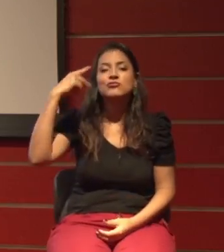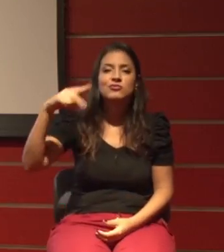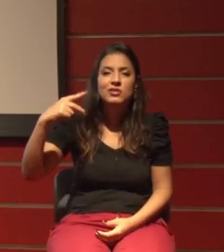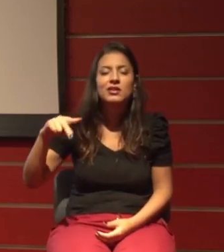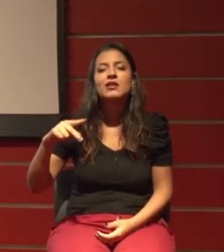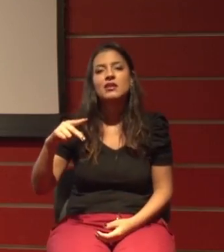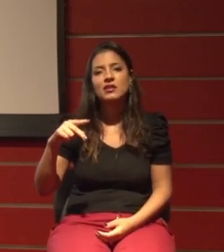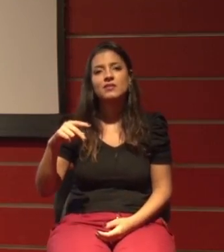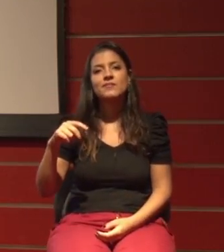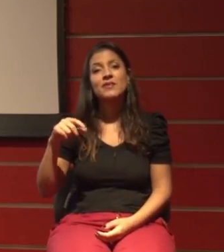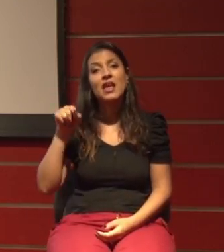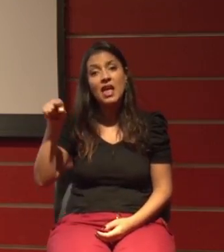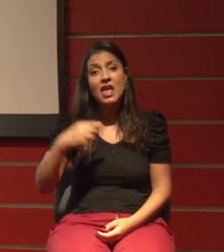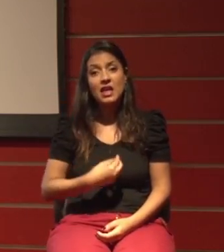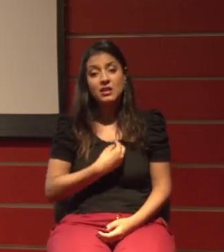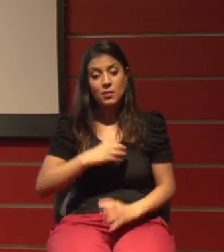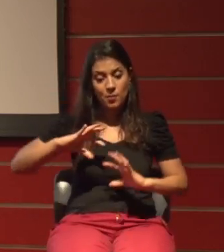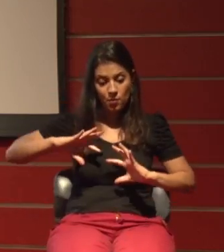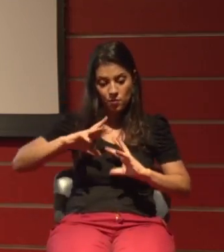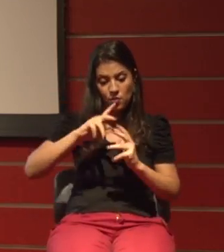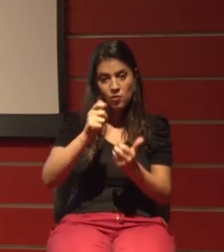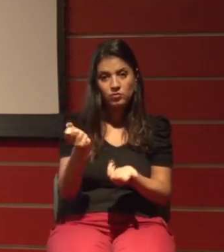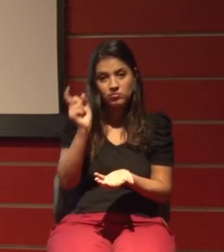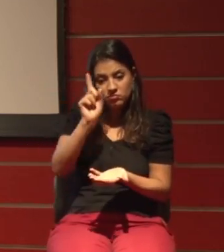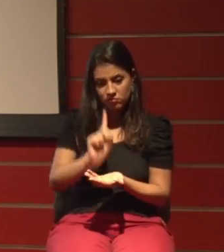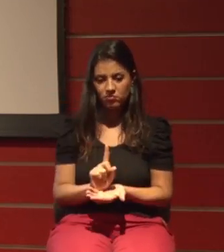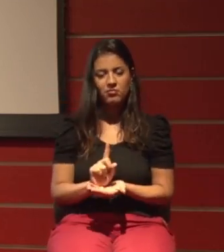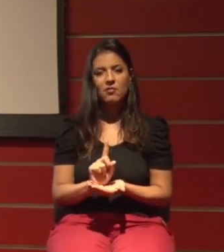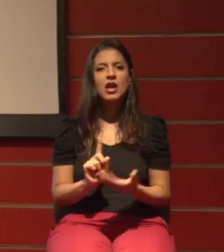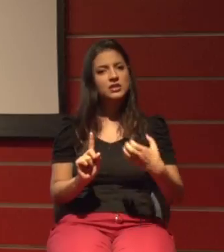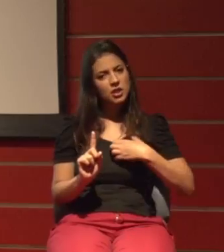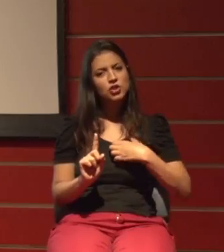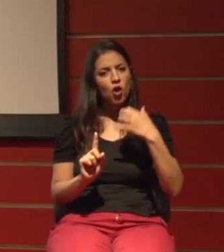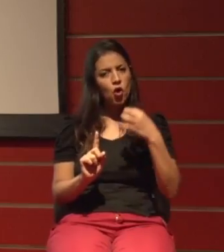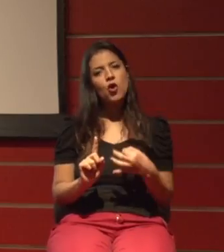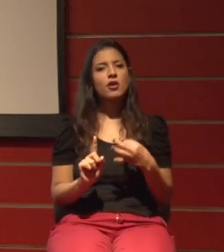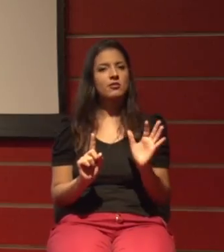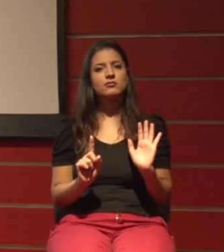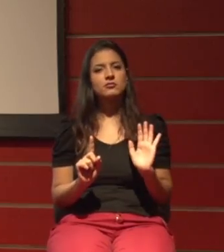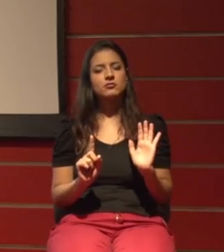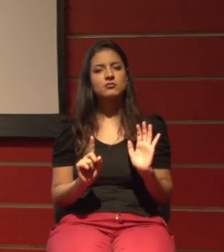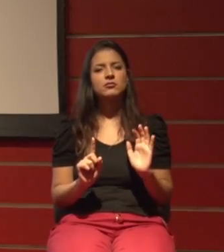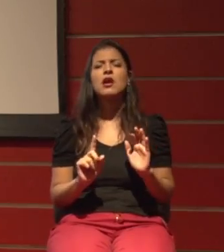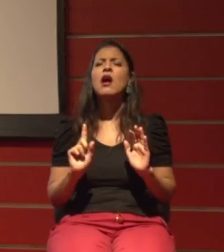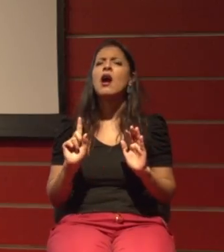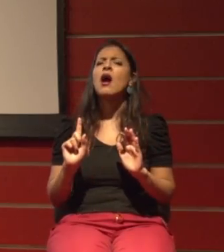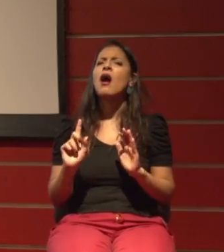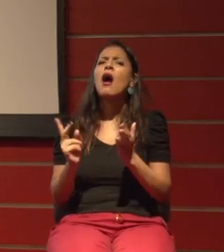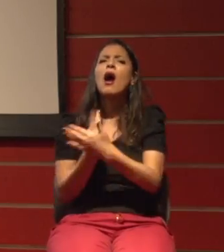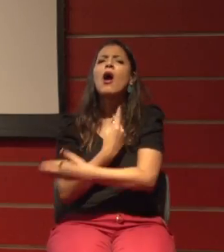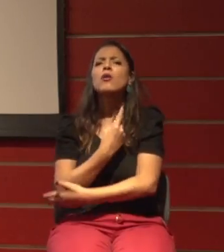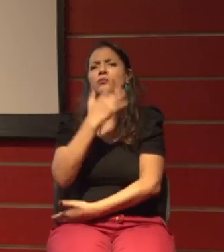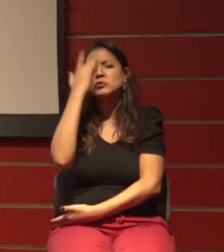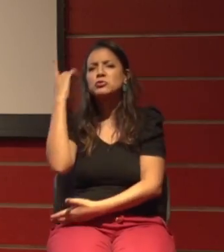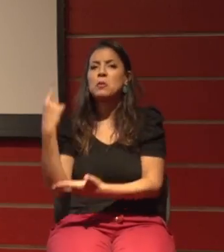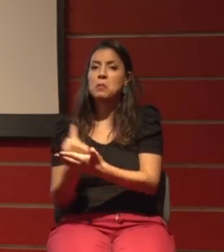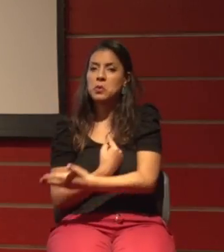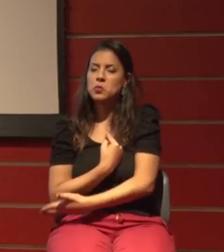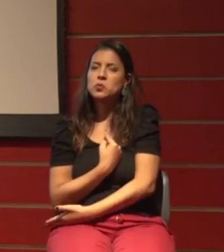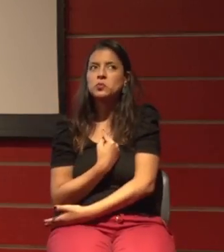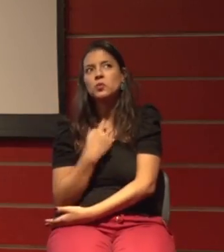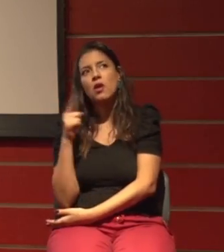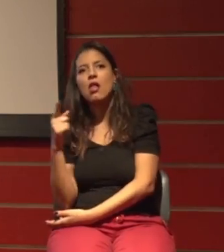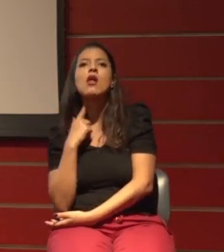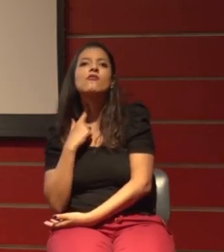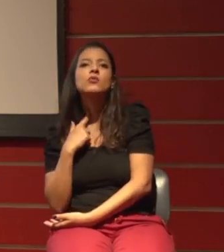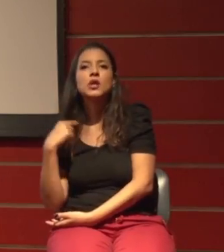que o estar deles no mundo seja o mais honesto possível né outro dia ah uma pessoa me perguntou né ela queria escrever